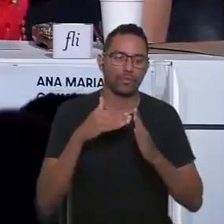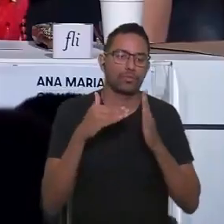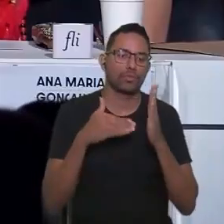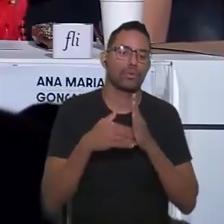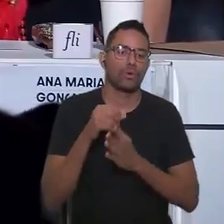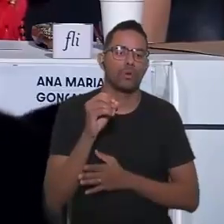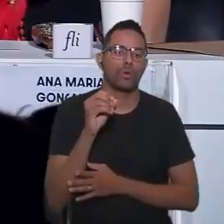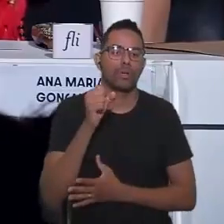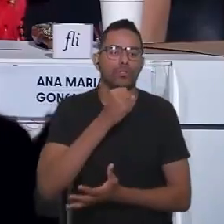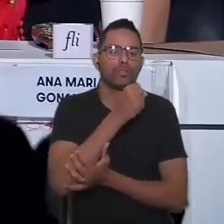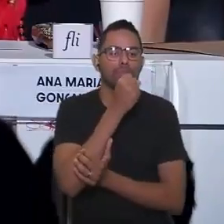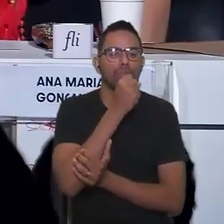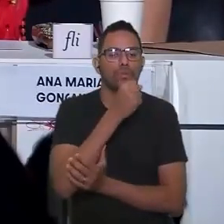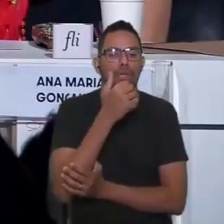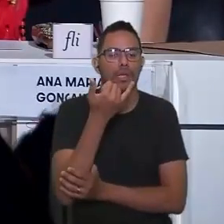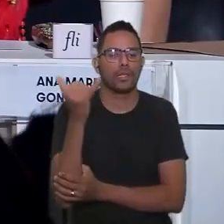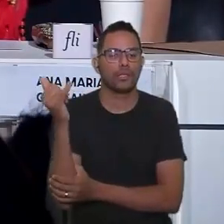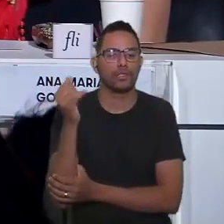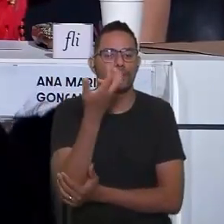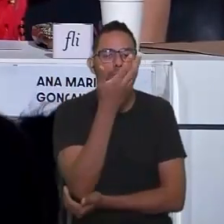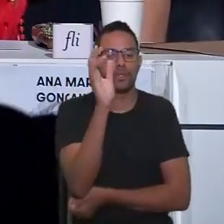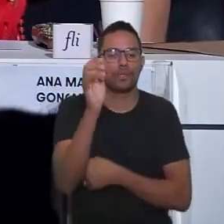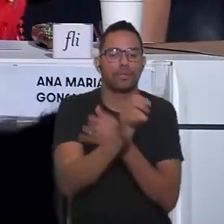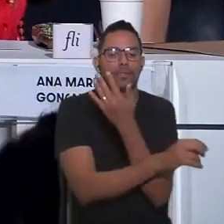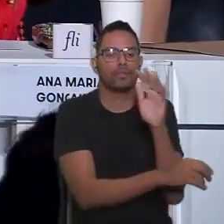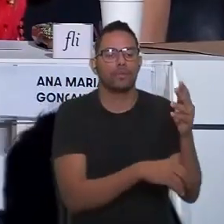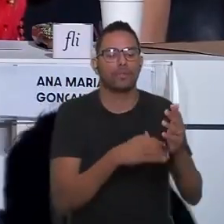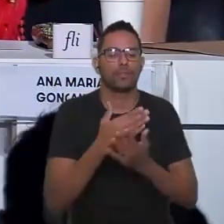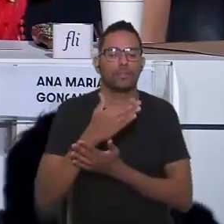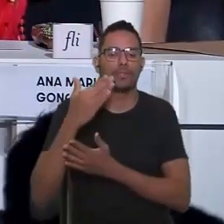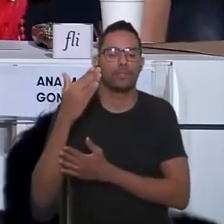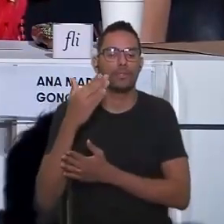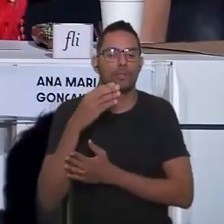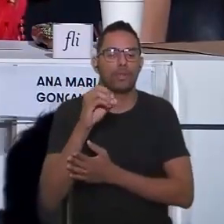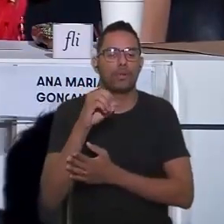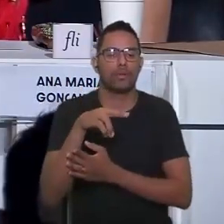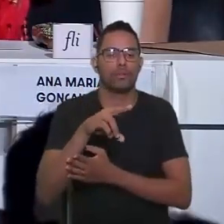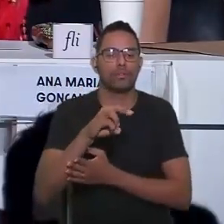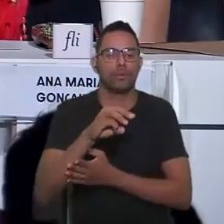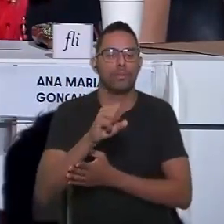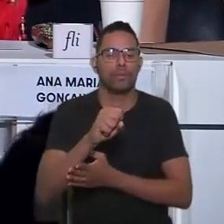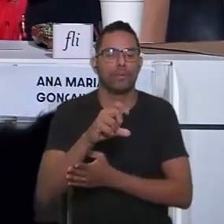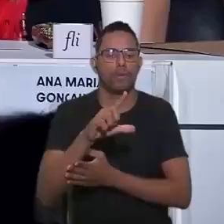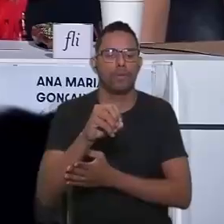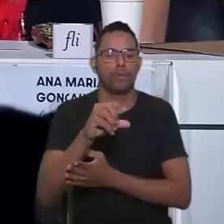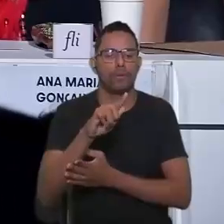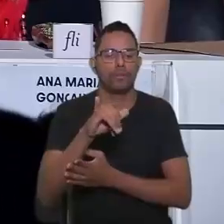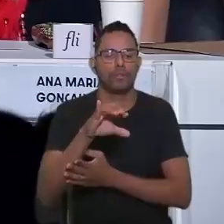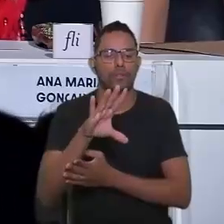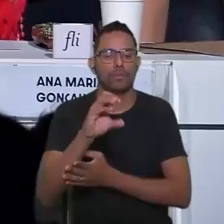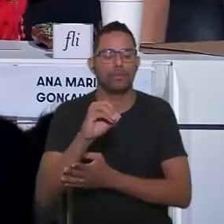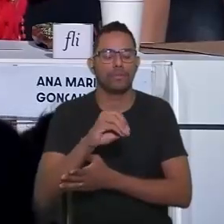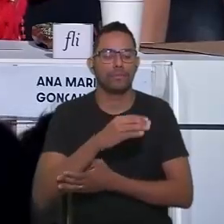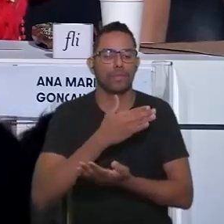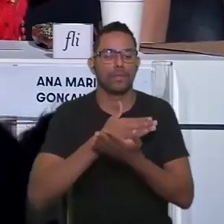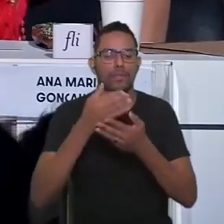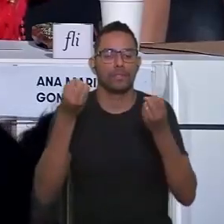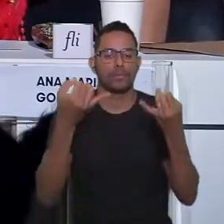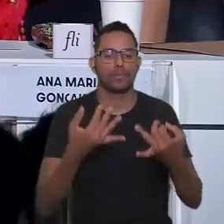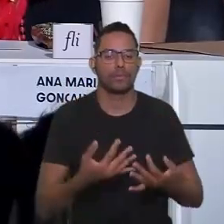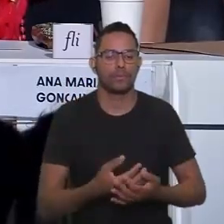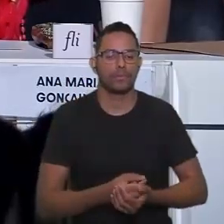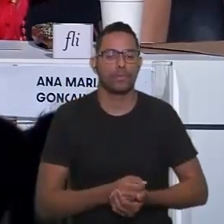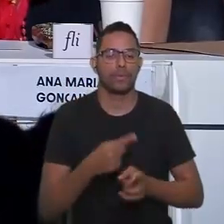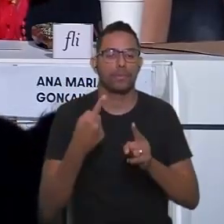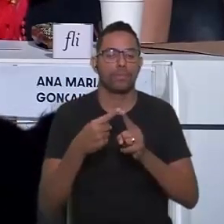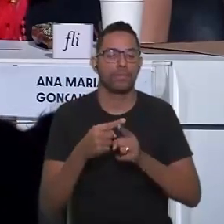orixás, Exu é energia da natureza, é princípio cosmológico, ou seja, um princípio de explicação